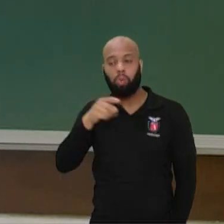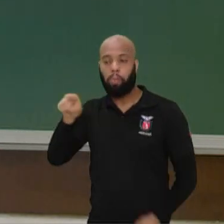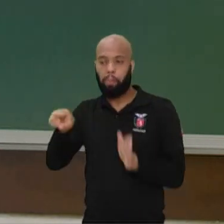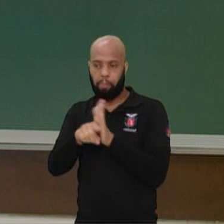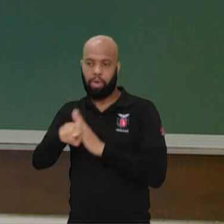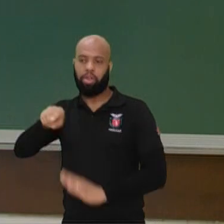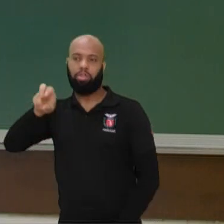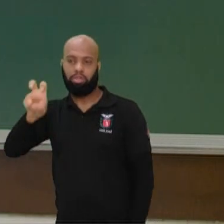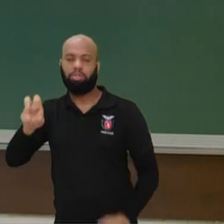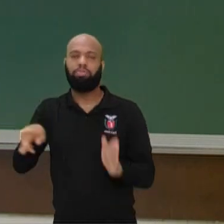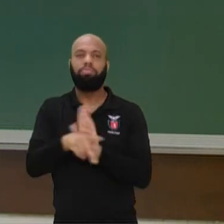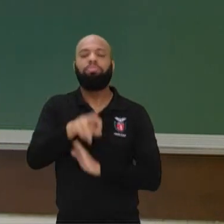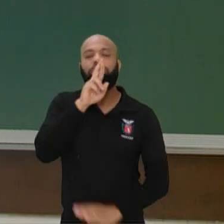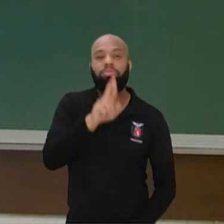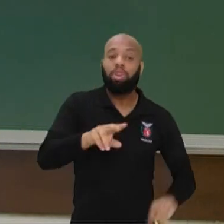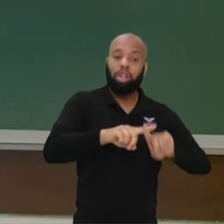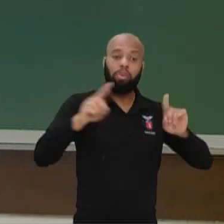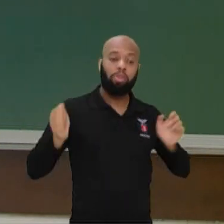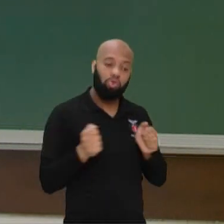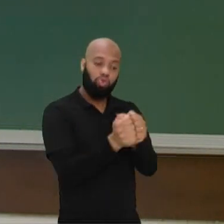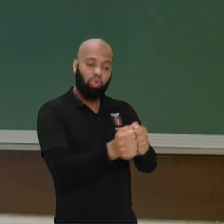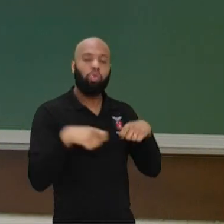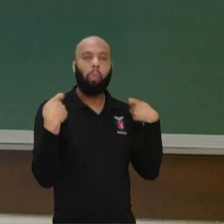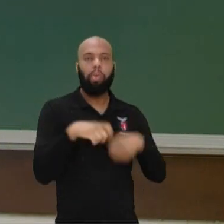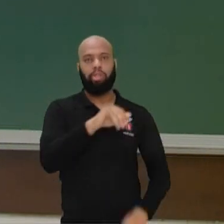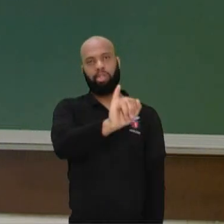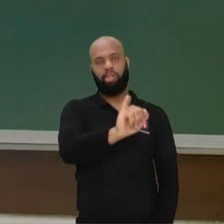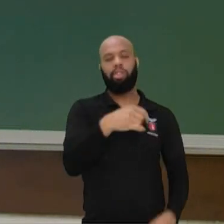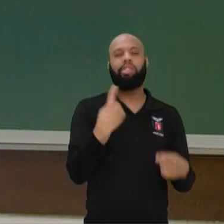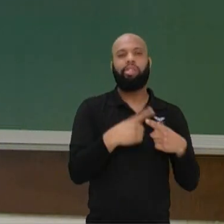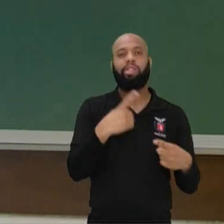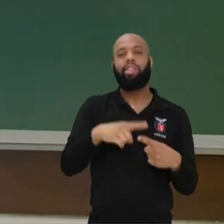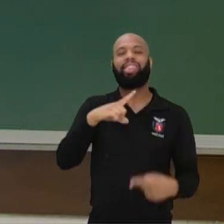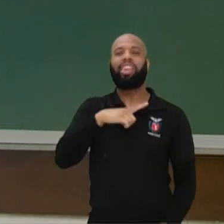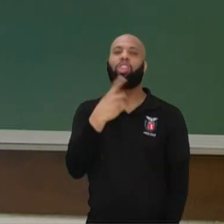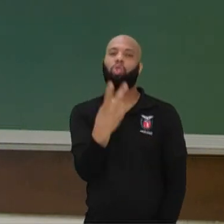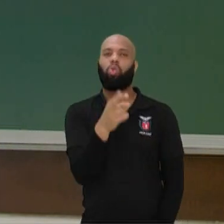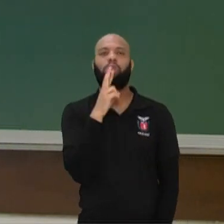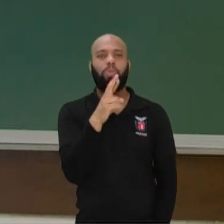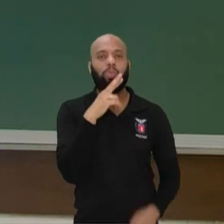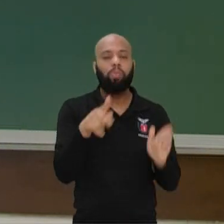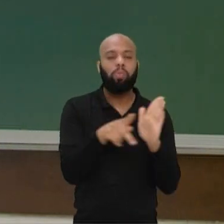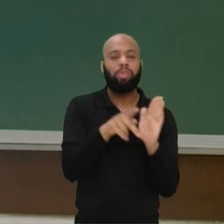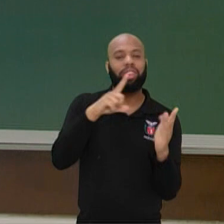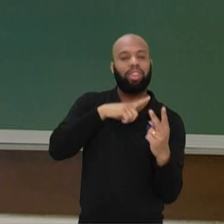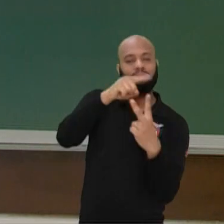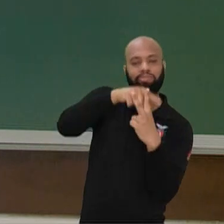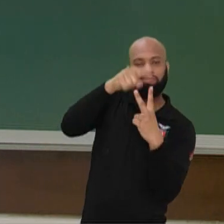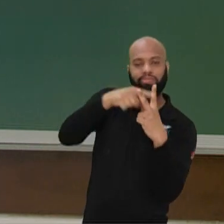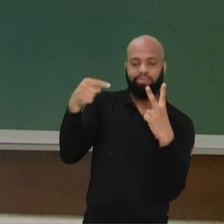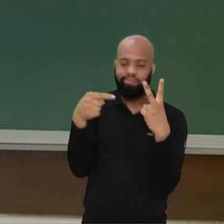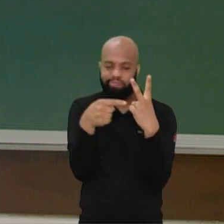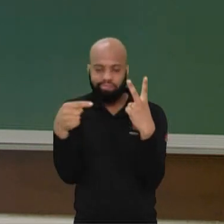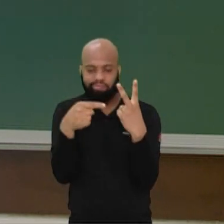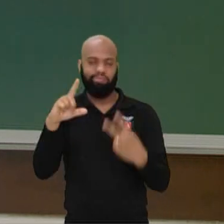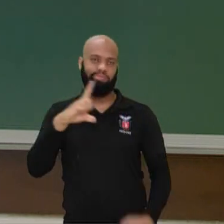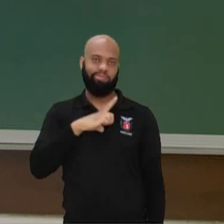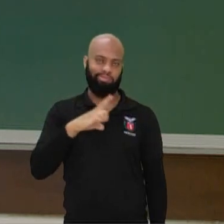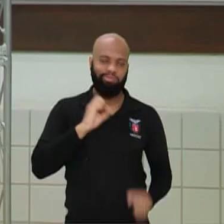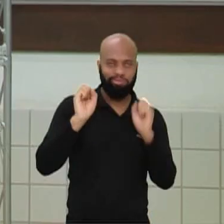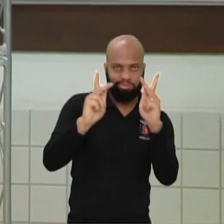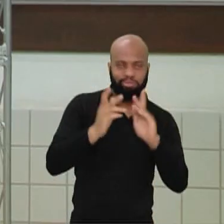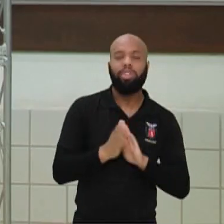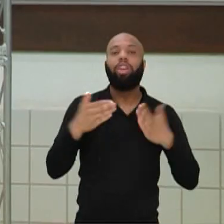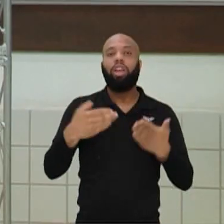essa equação, desculpa, né? Para a equação de segundo grau, que tem uma raiz quadrada negativa,